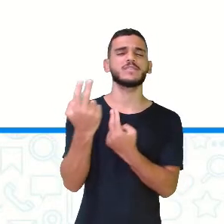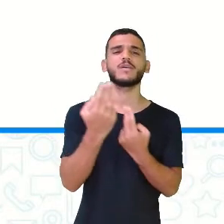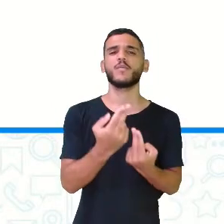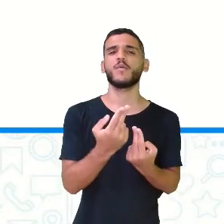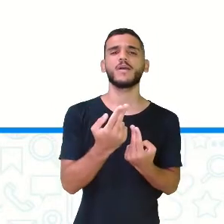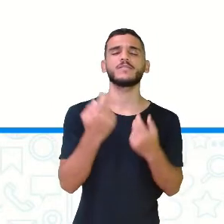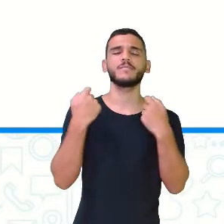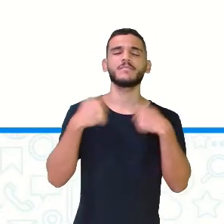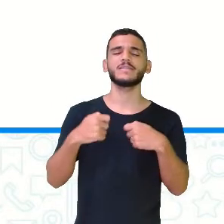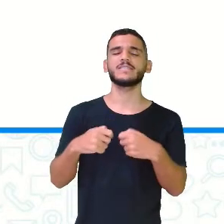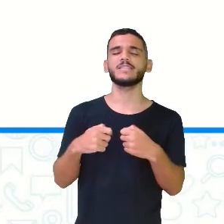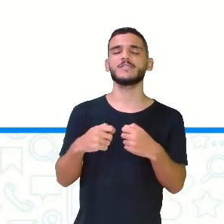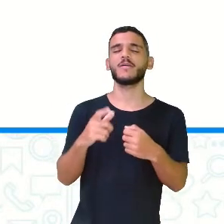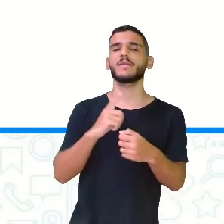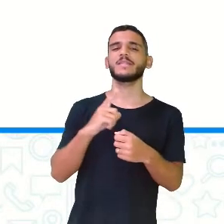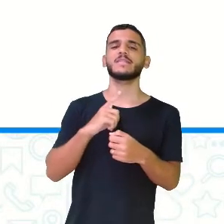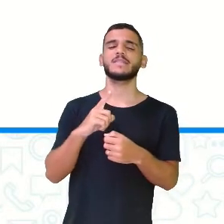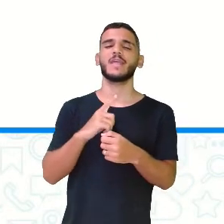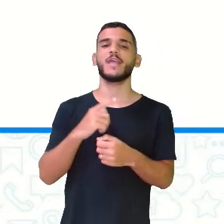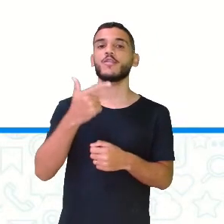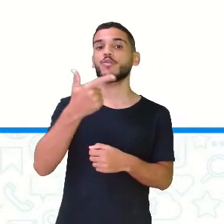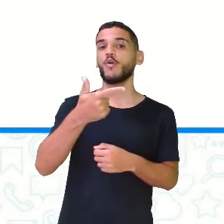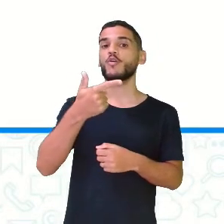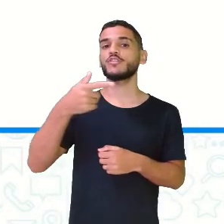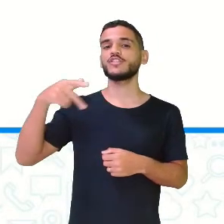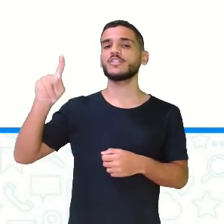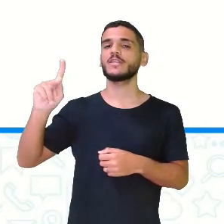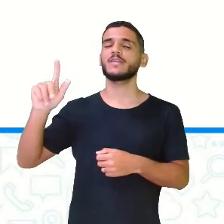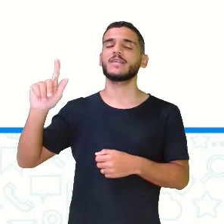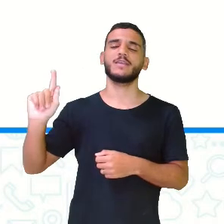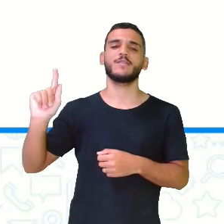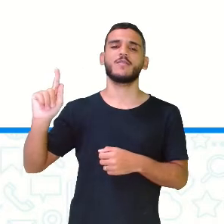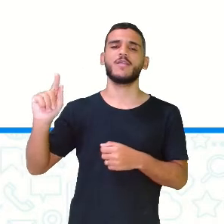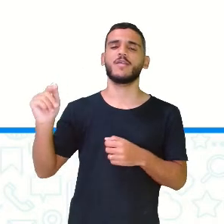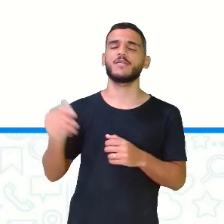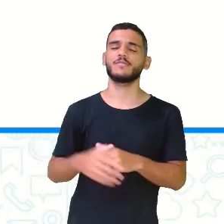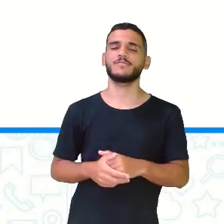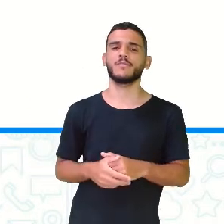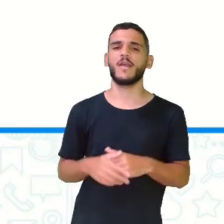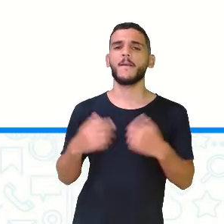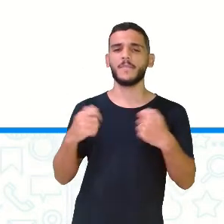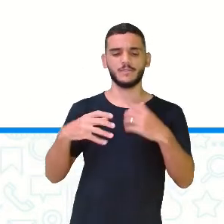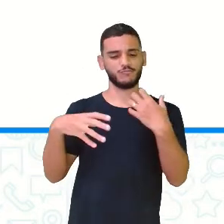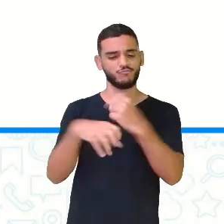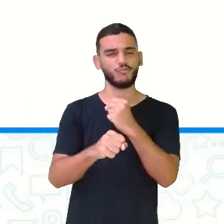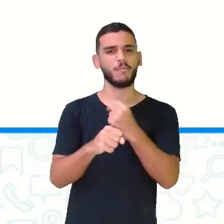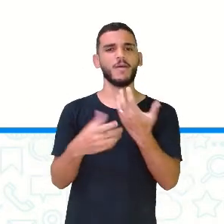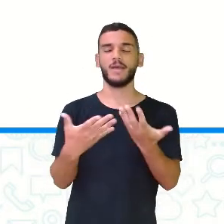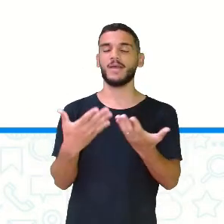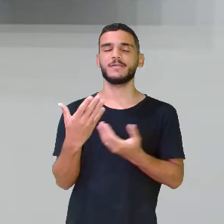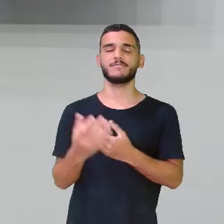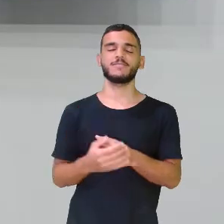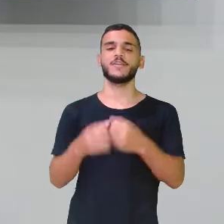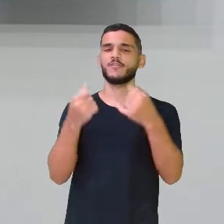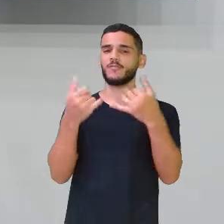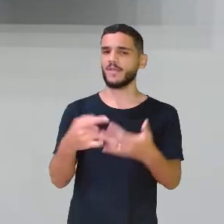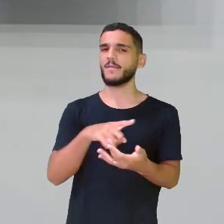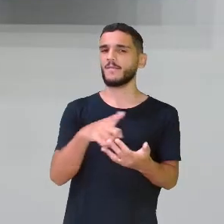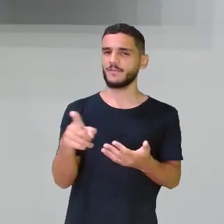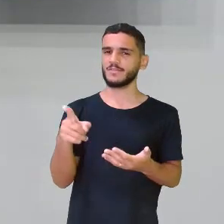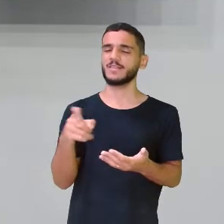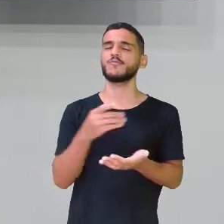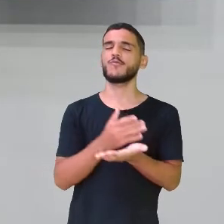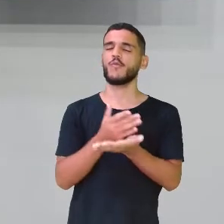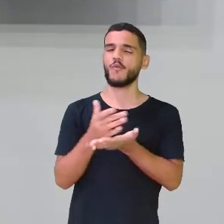são necessários para formar 2,5 kg? Eu disse para vocês no começo da aula que